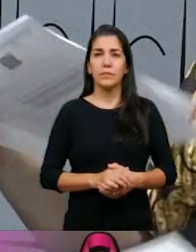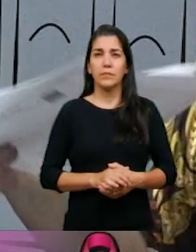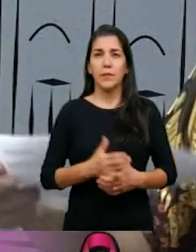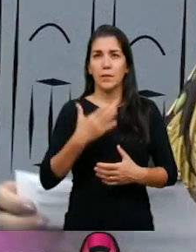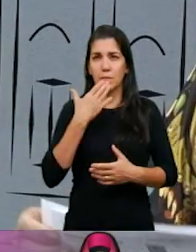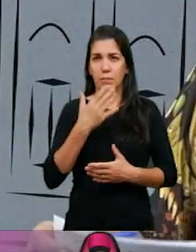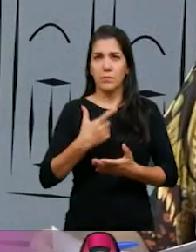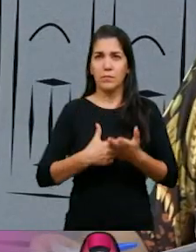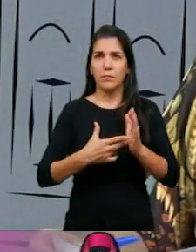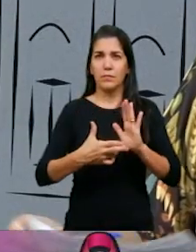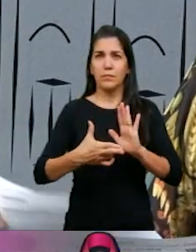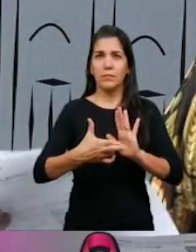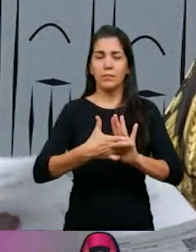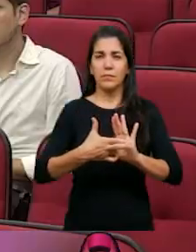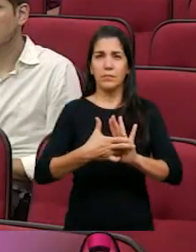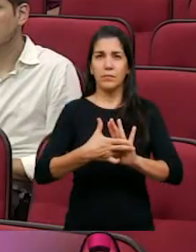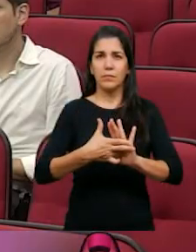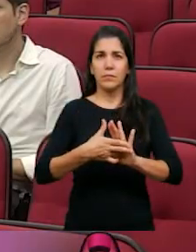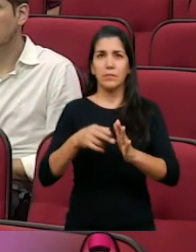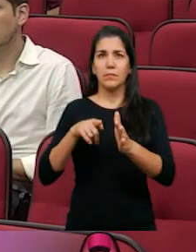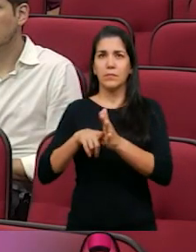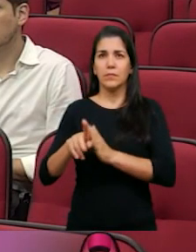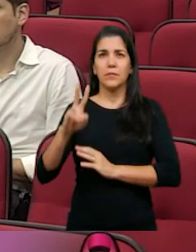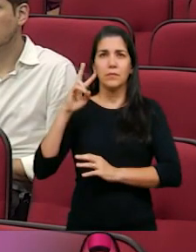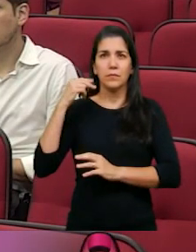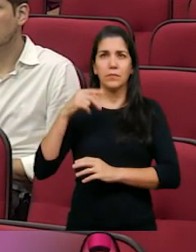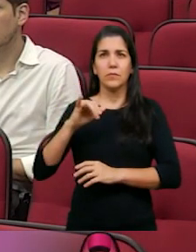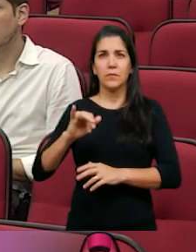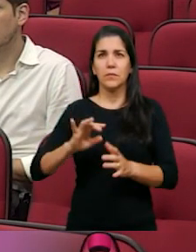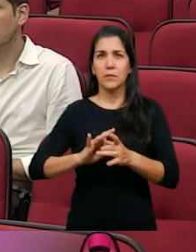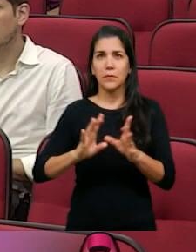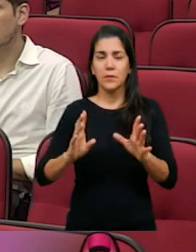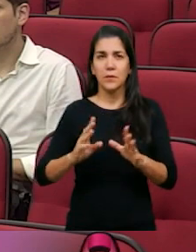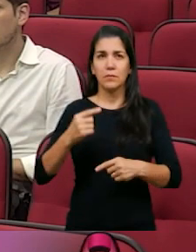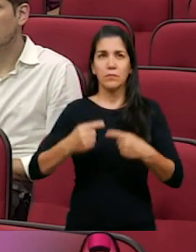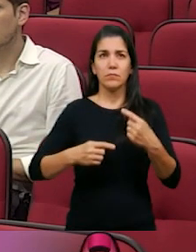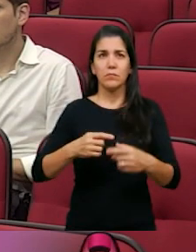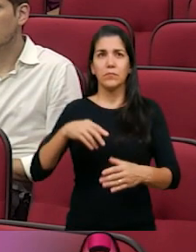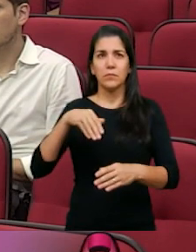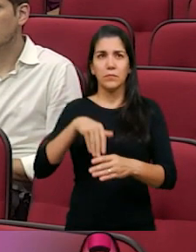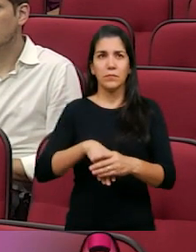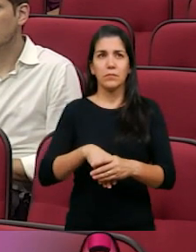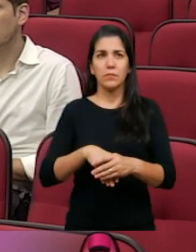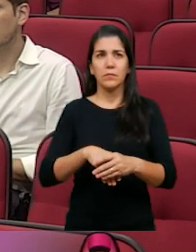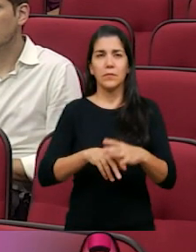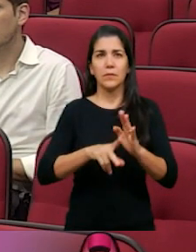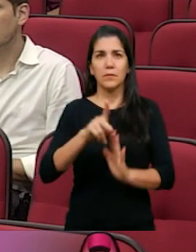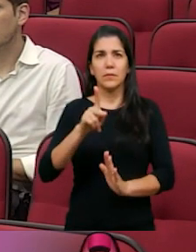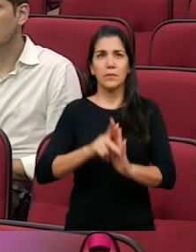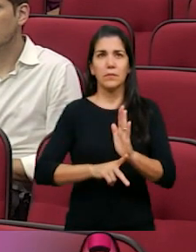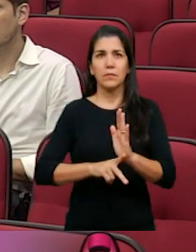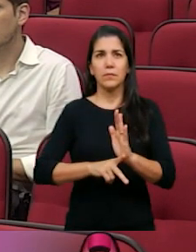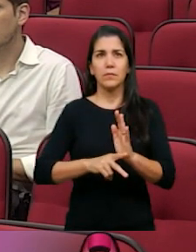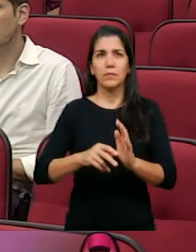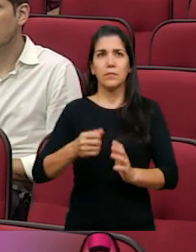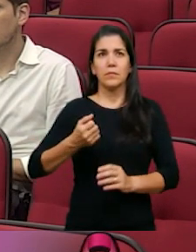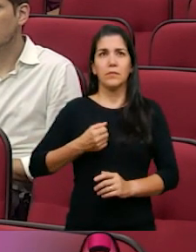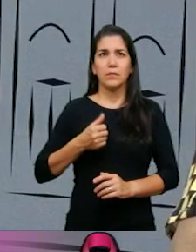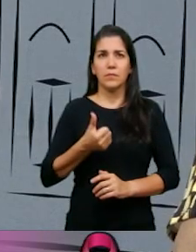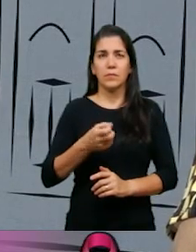requeremos, ouvido o plenário na forma regimental, urgência para discussão e votação do projeto de lei número